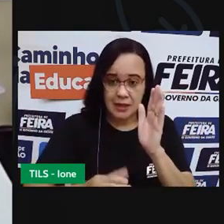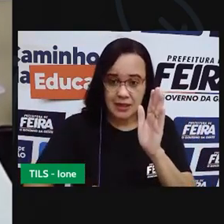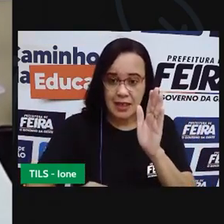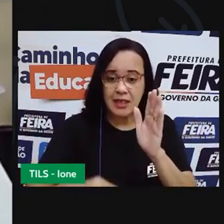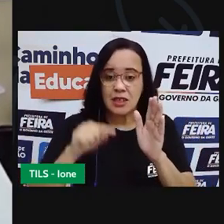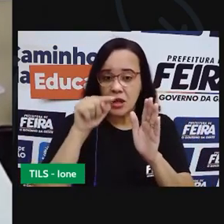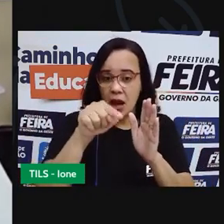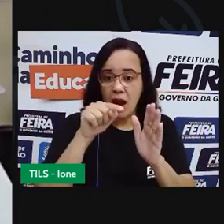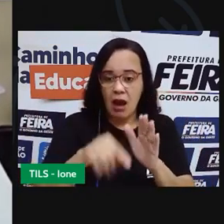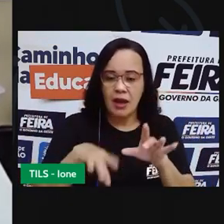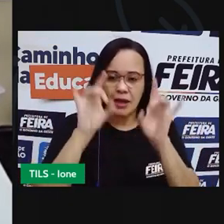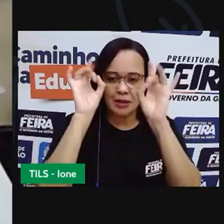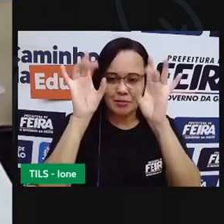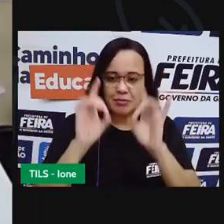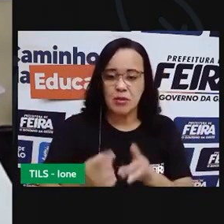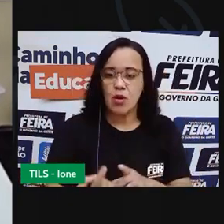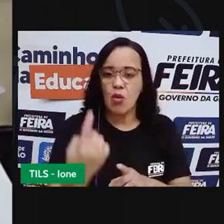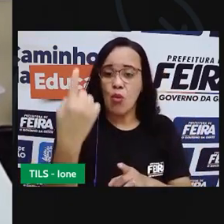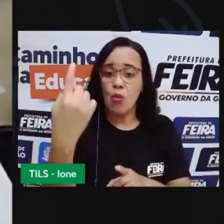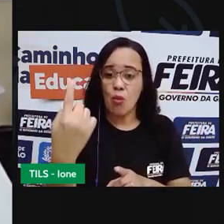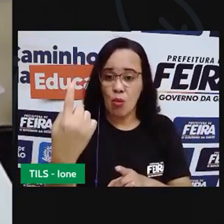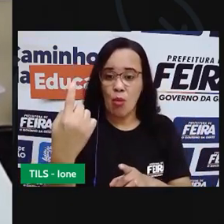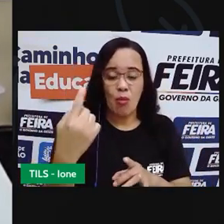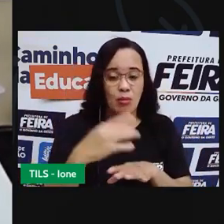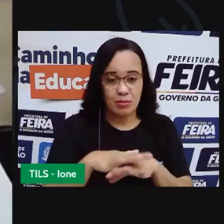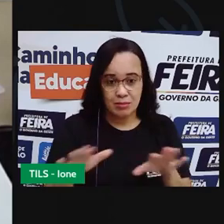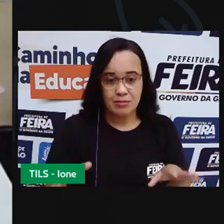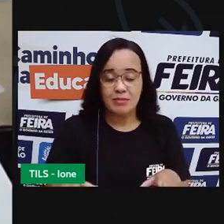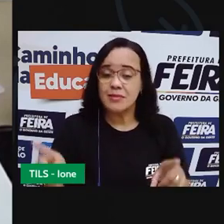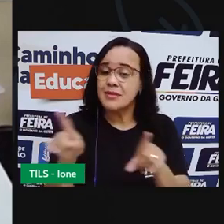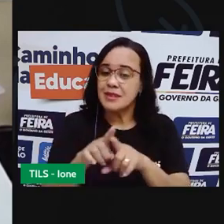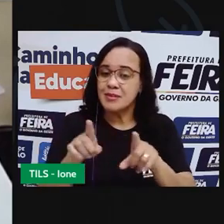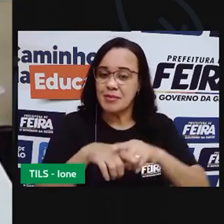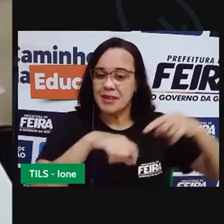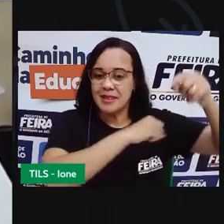aqui o grupo de desodorantes. Olha,